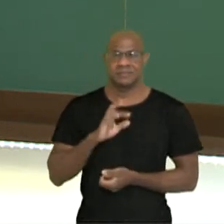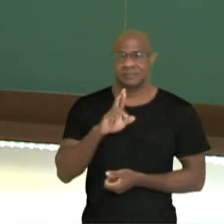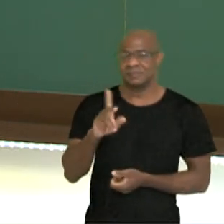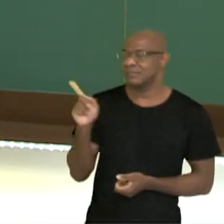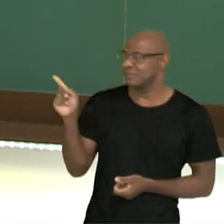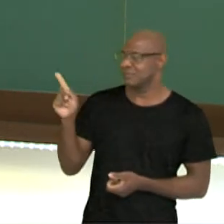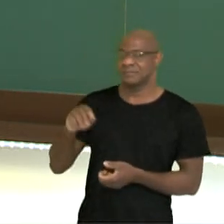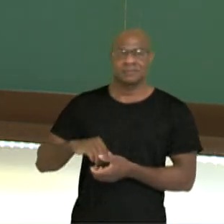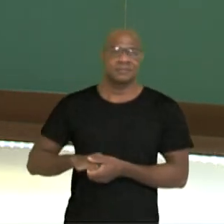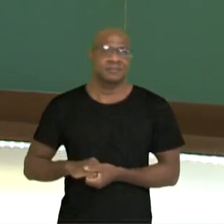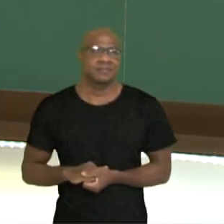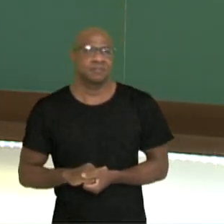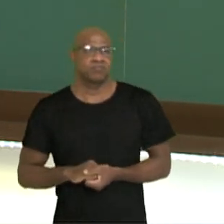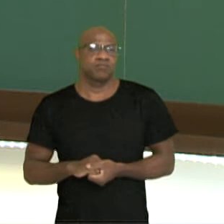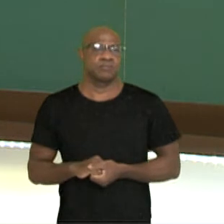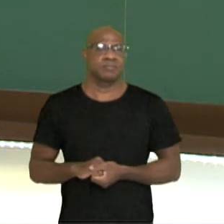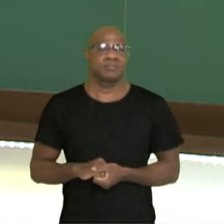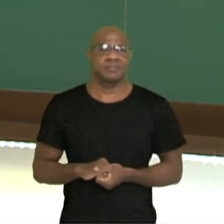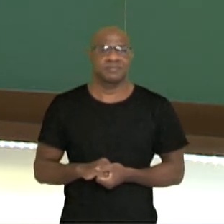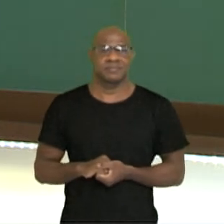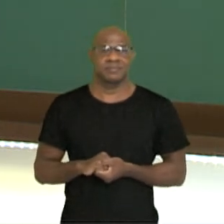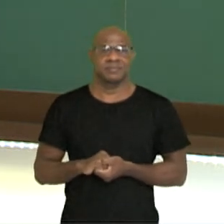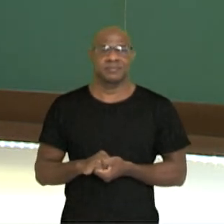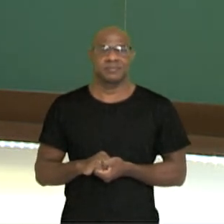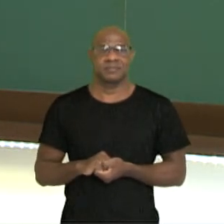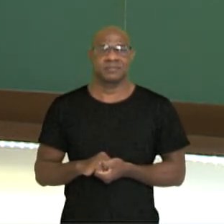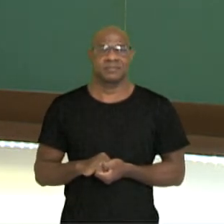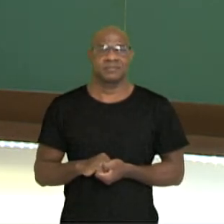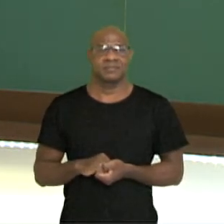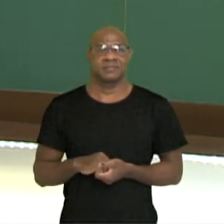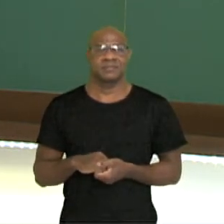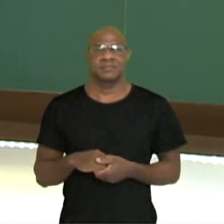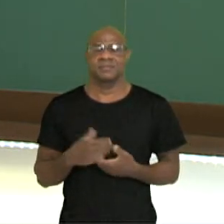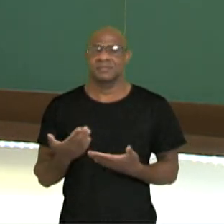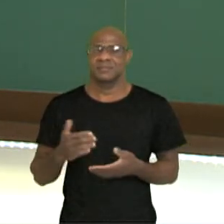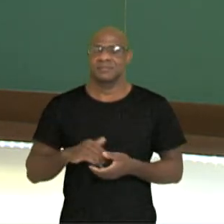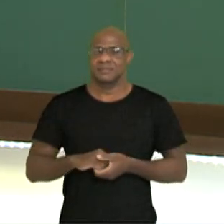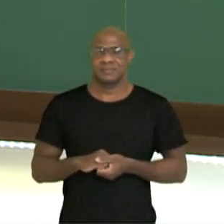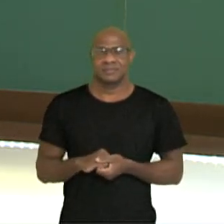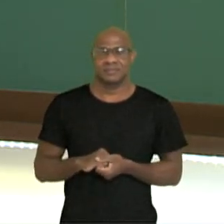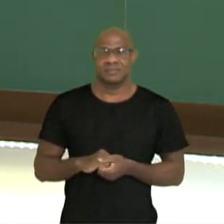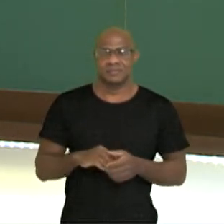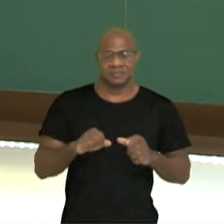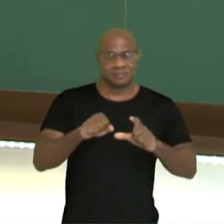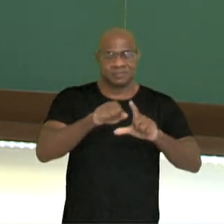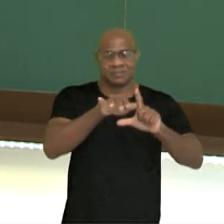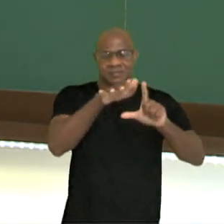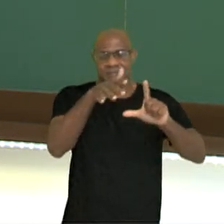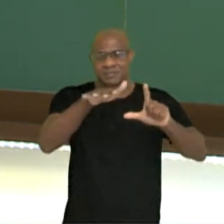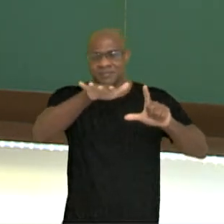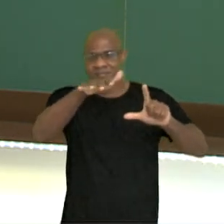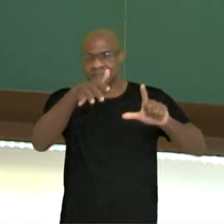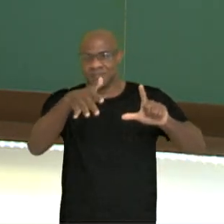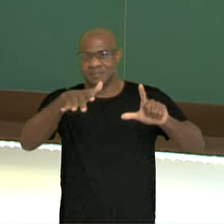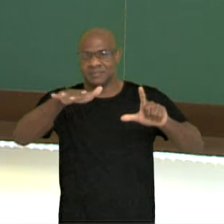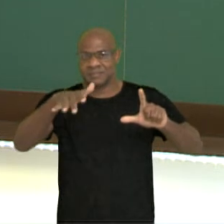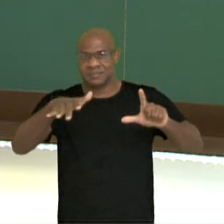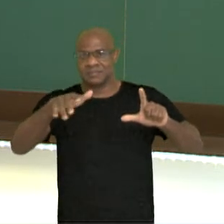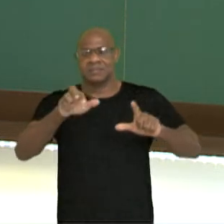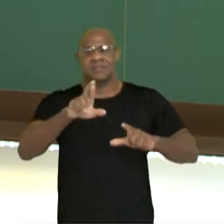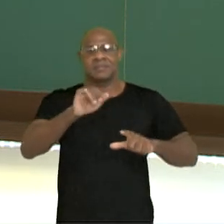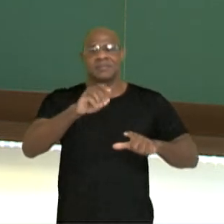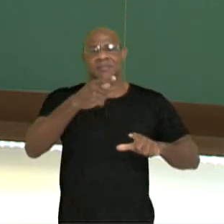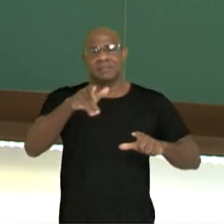the generated electromagnetic microwaves, né? Então, as ondas eletromagnéticas geradas,